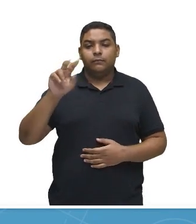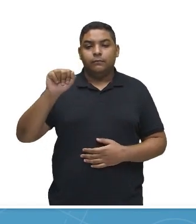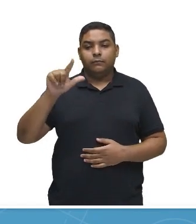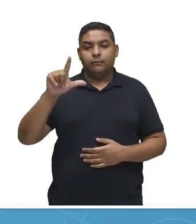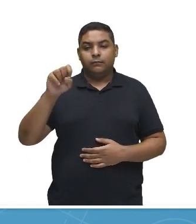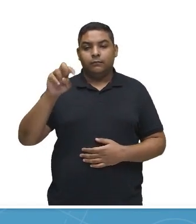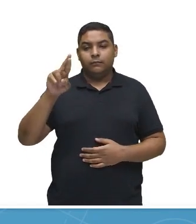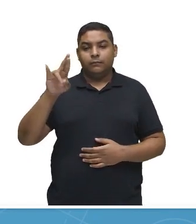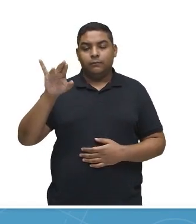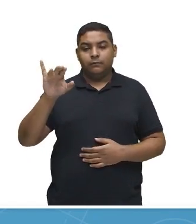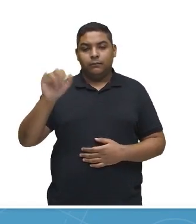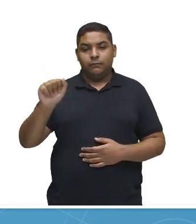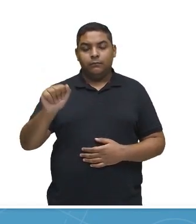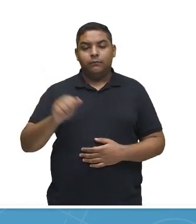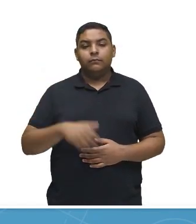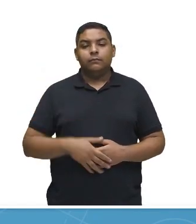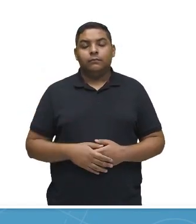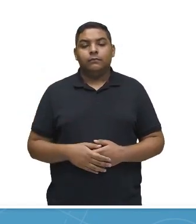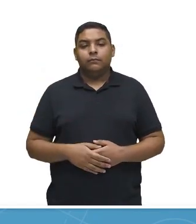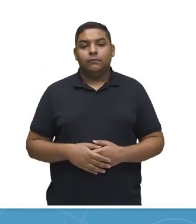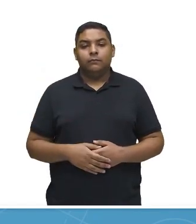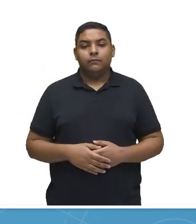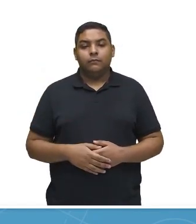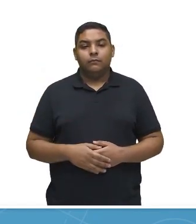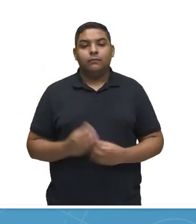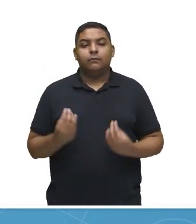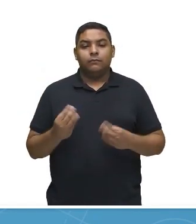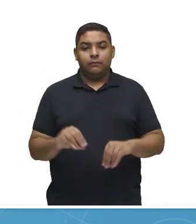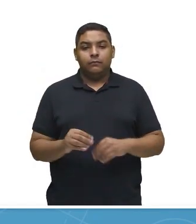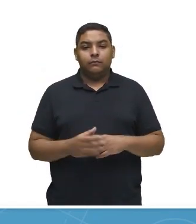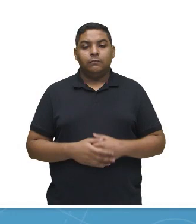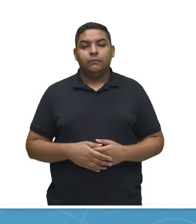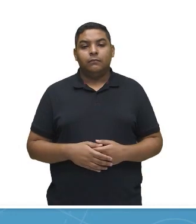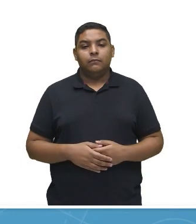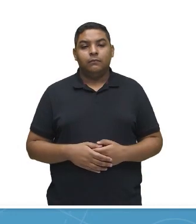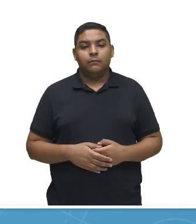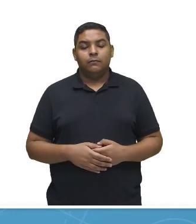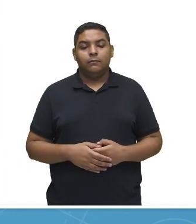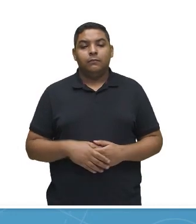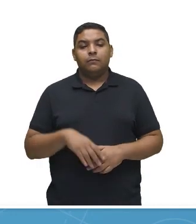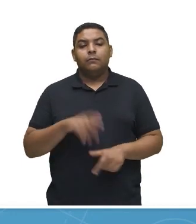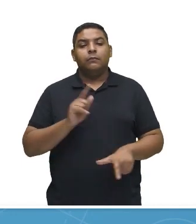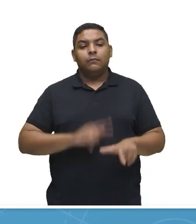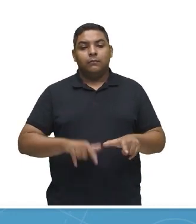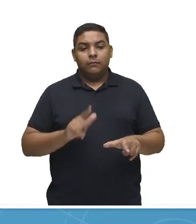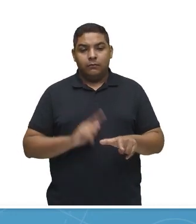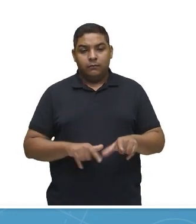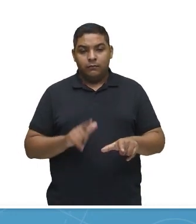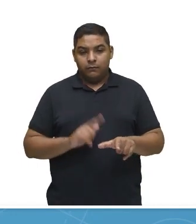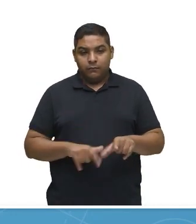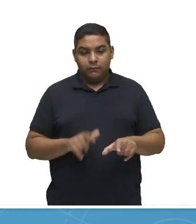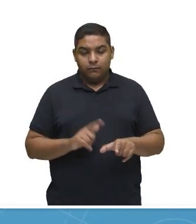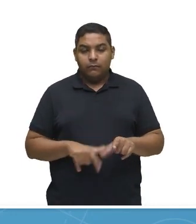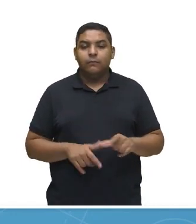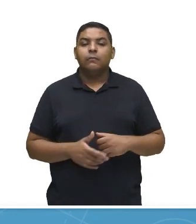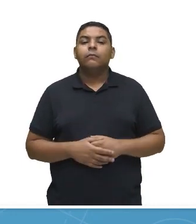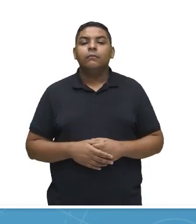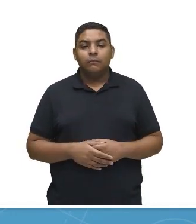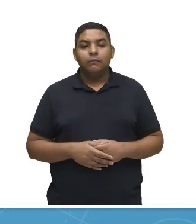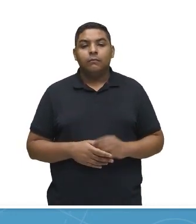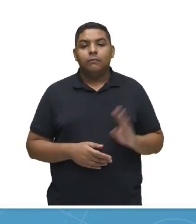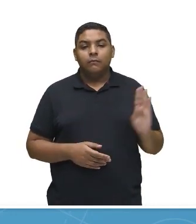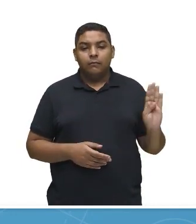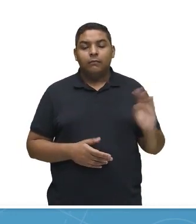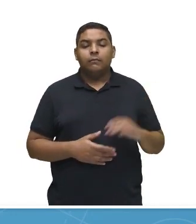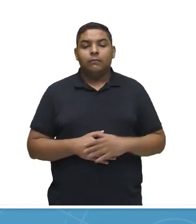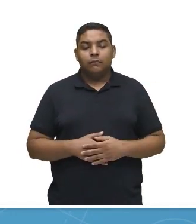da Escola Municipal Padre Puga, botou letra B, D. O Pedro Lucas, da Escola Municipal Jorge Rezende